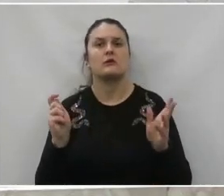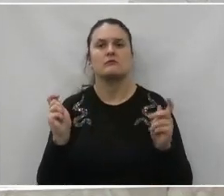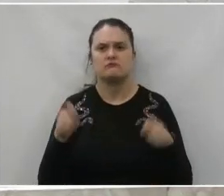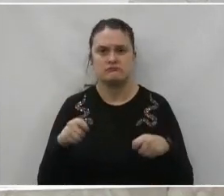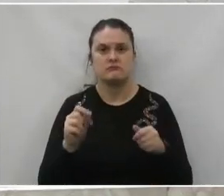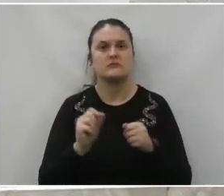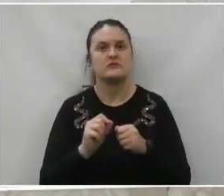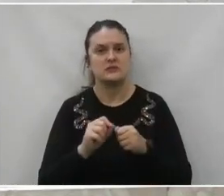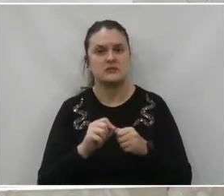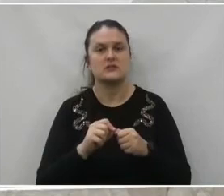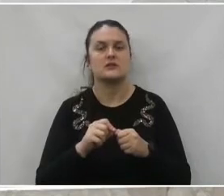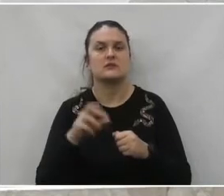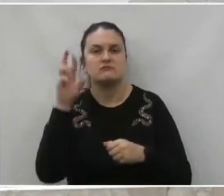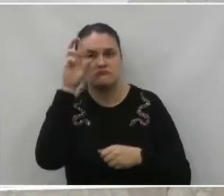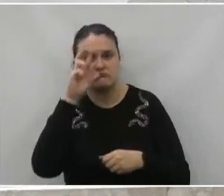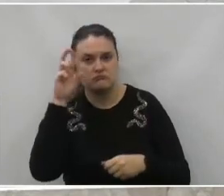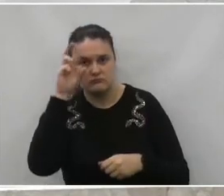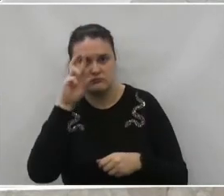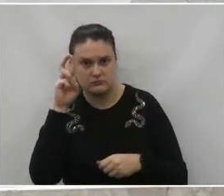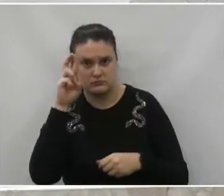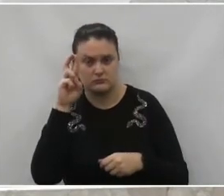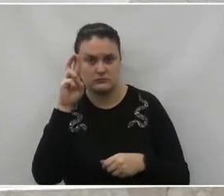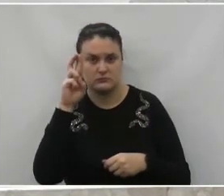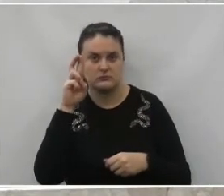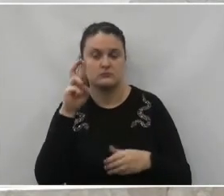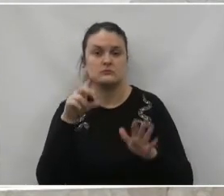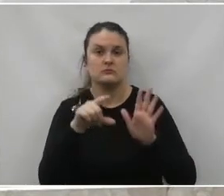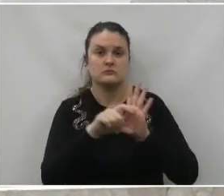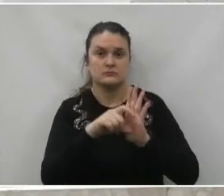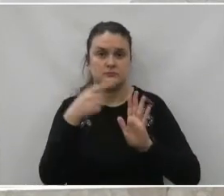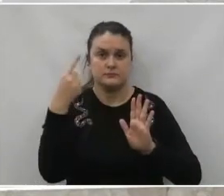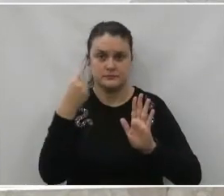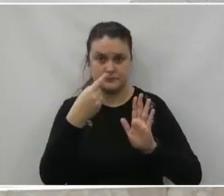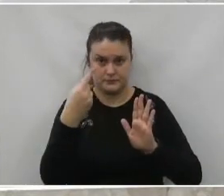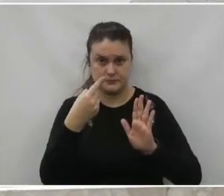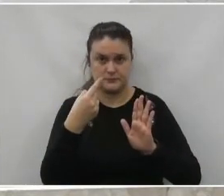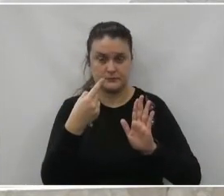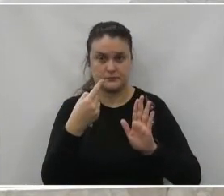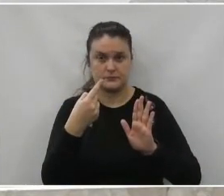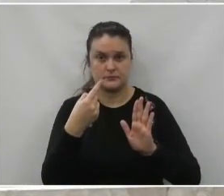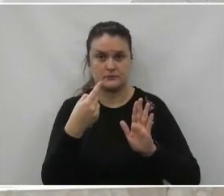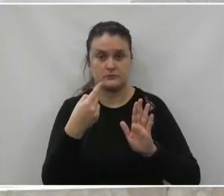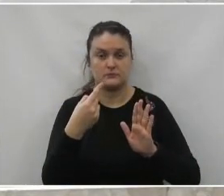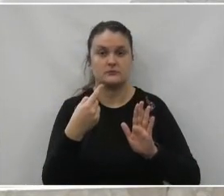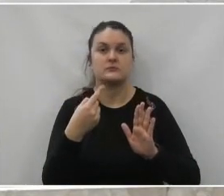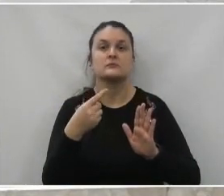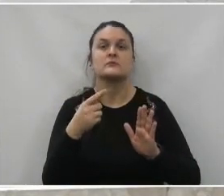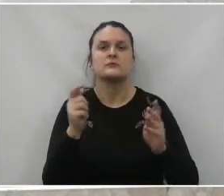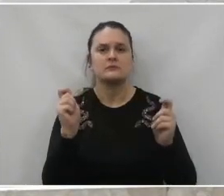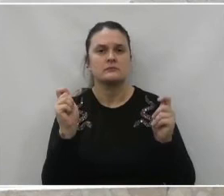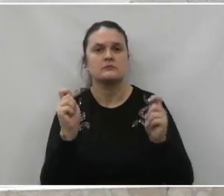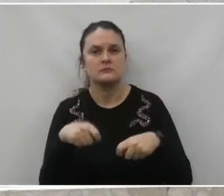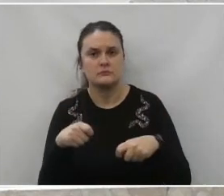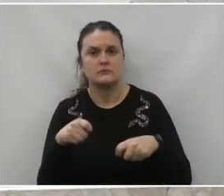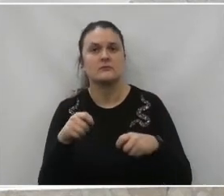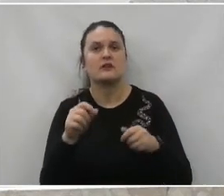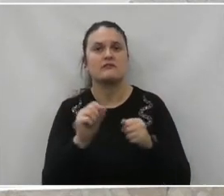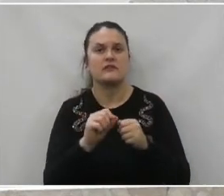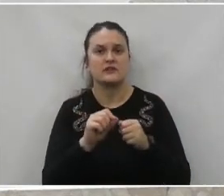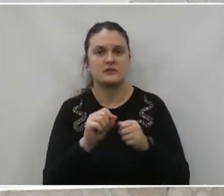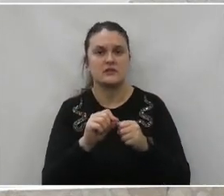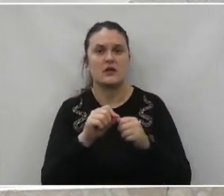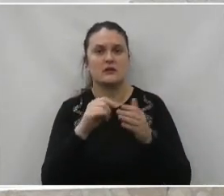à respectiva fiscalização. Parágrafo 1º. Fica excepcionalmente autorizada a confecção